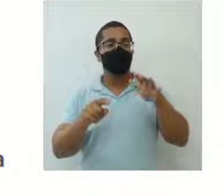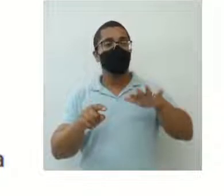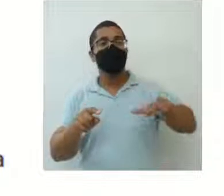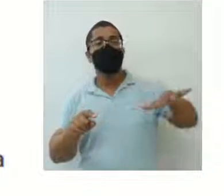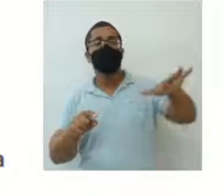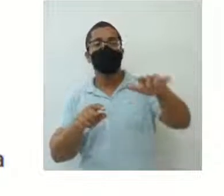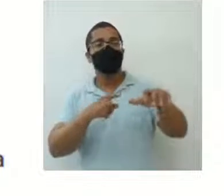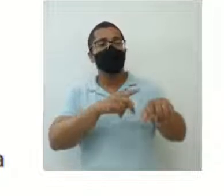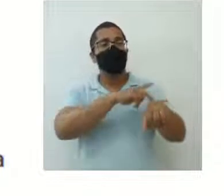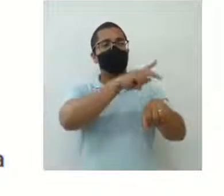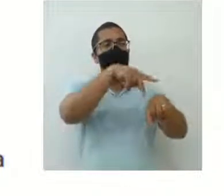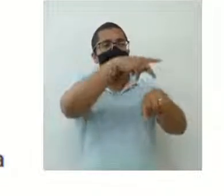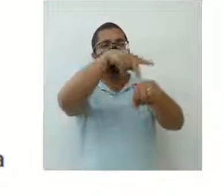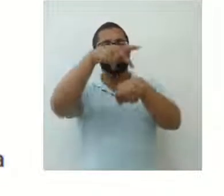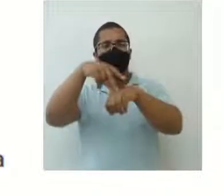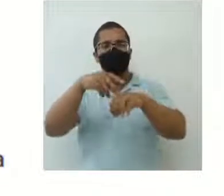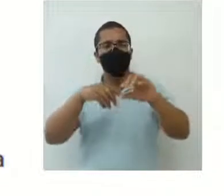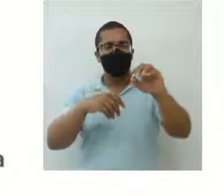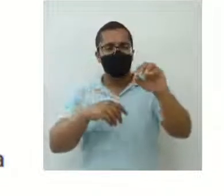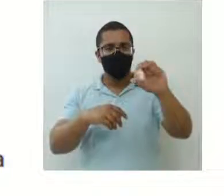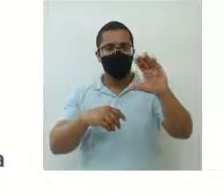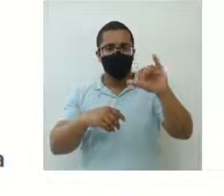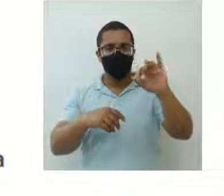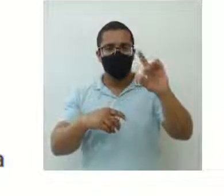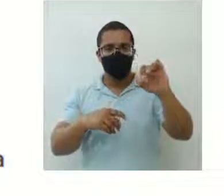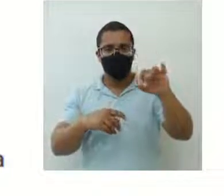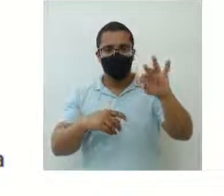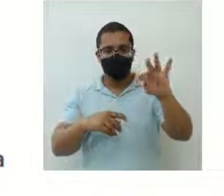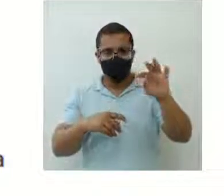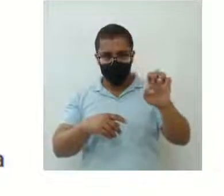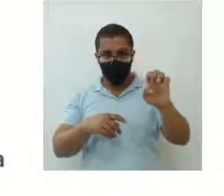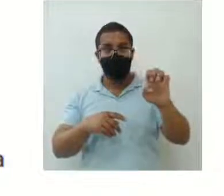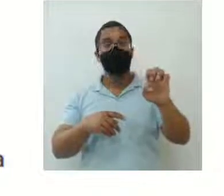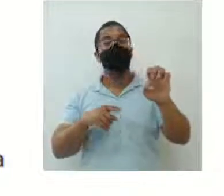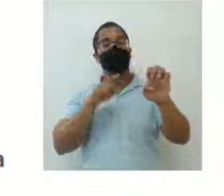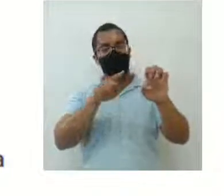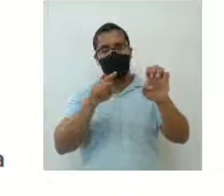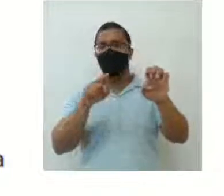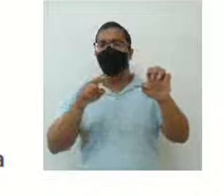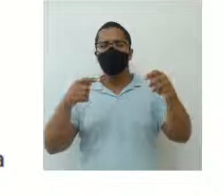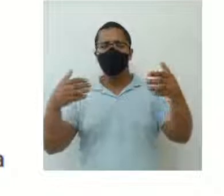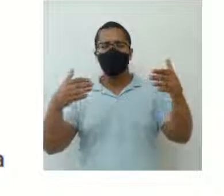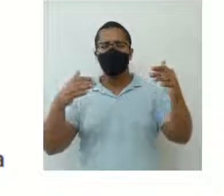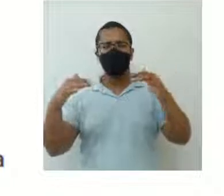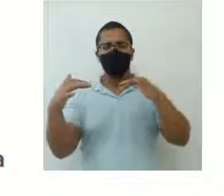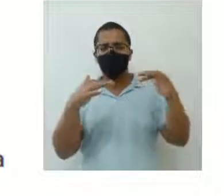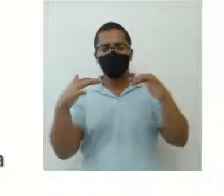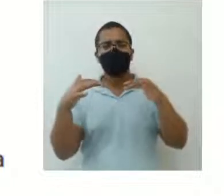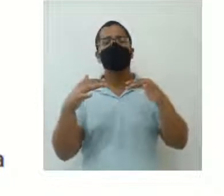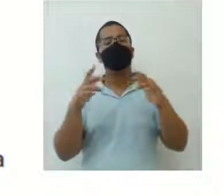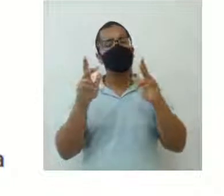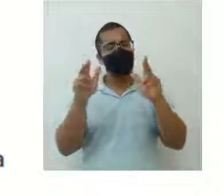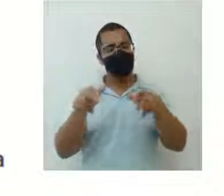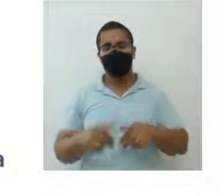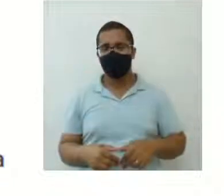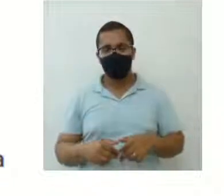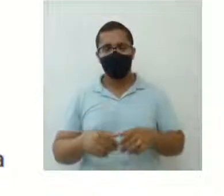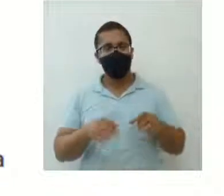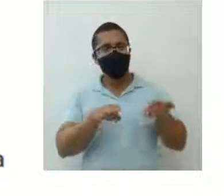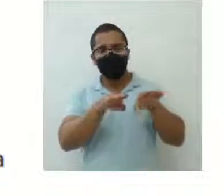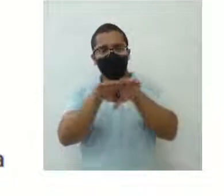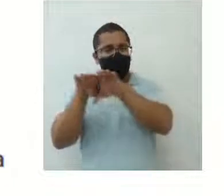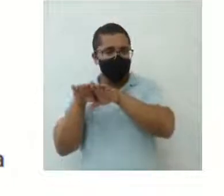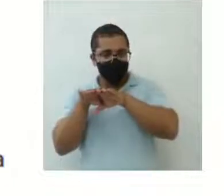ocidentais. Então, com a vitória sobre a China, veja só, com a vitória sobre a China, conquistou a ilha de Taiwan e passou